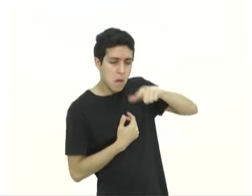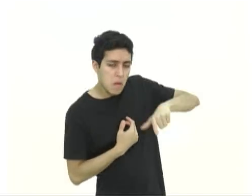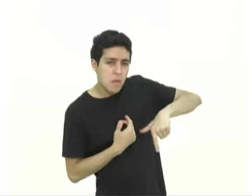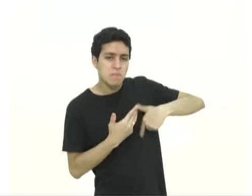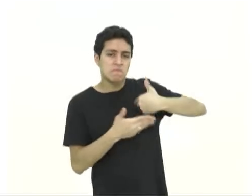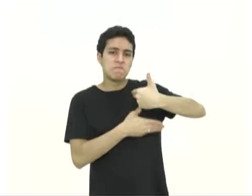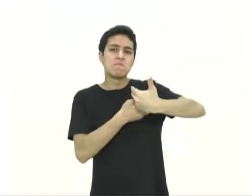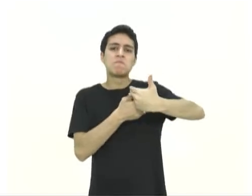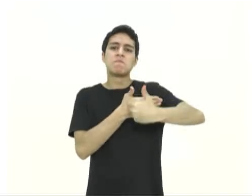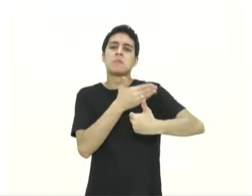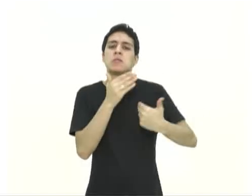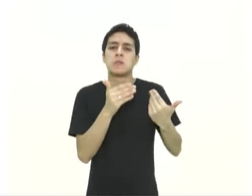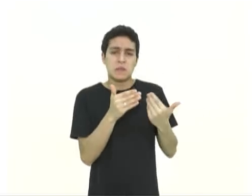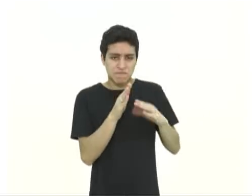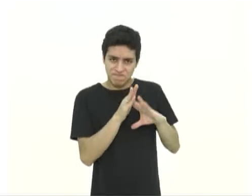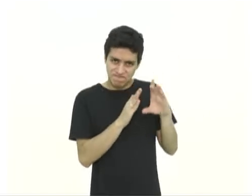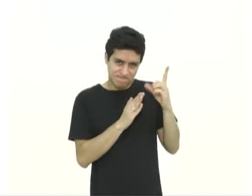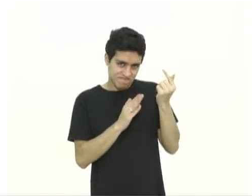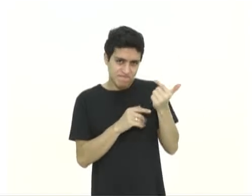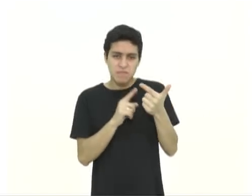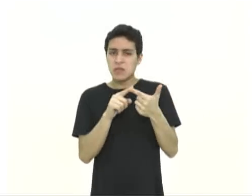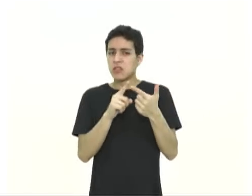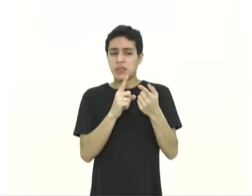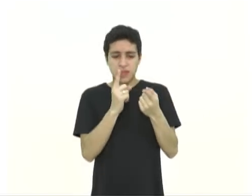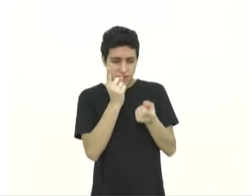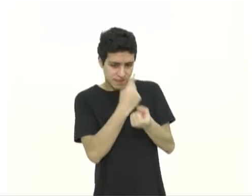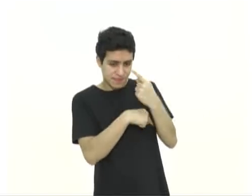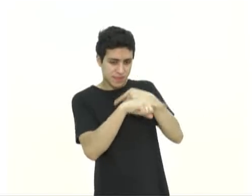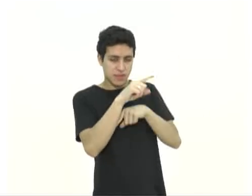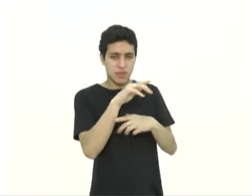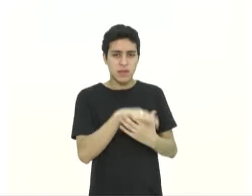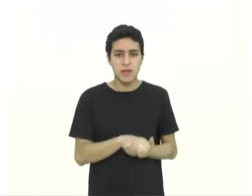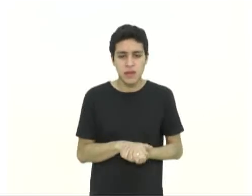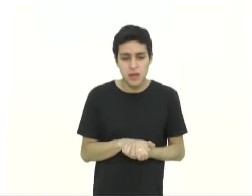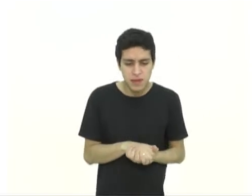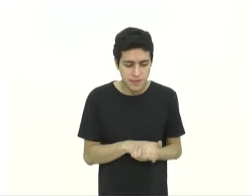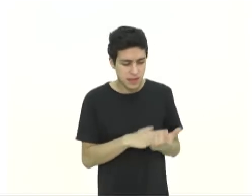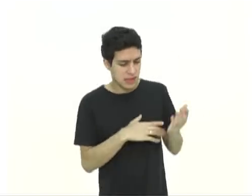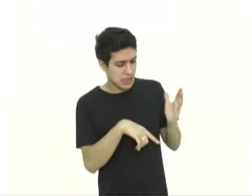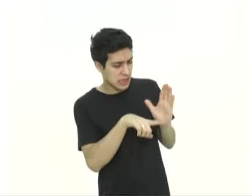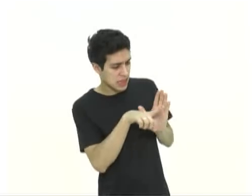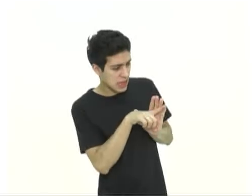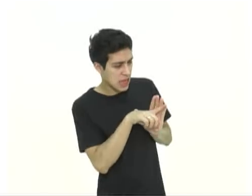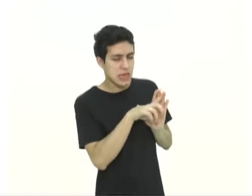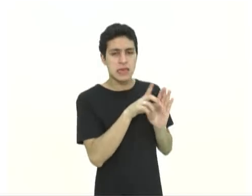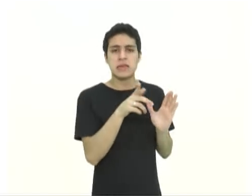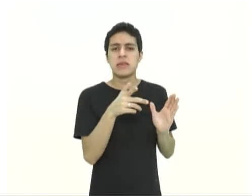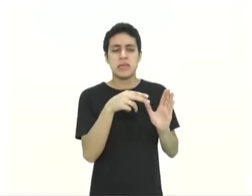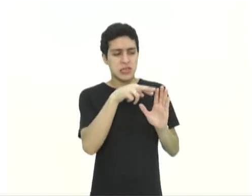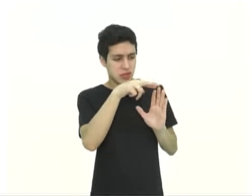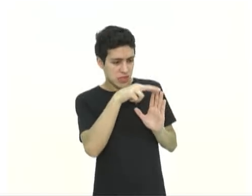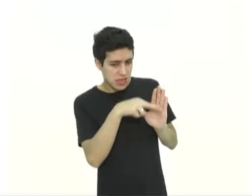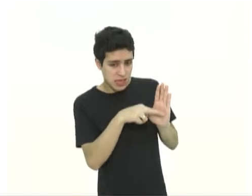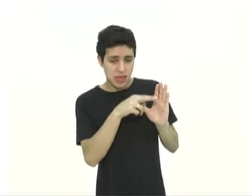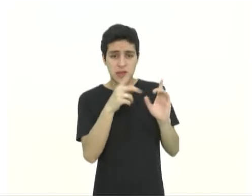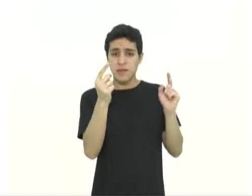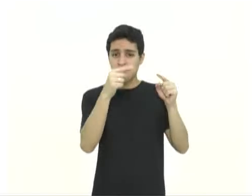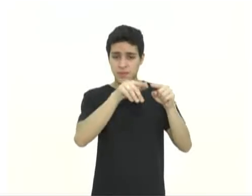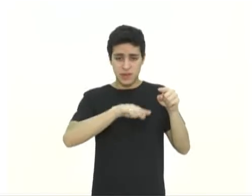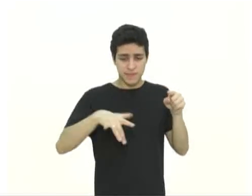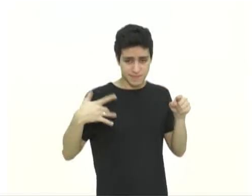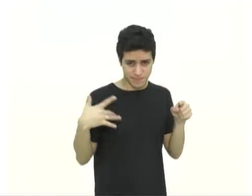superar desafios, para além de adotar a legislação e normas europeias aplicáveis aos serviços de saúde e